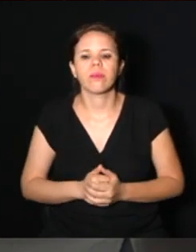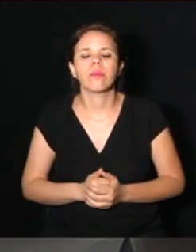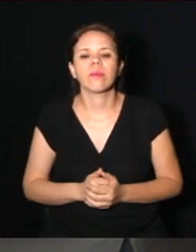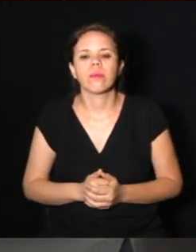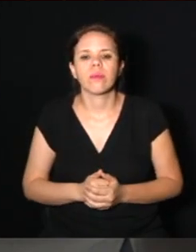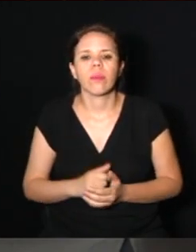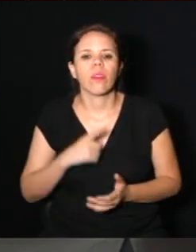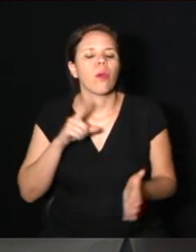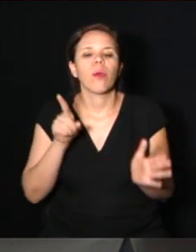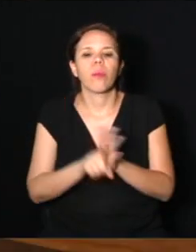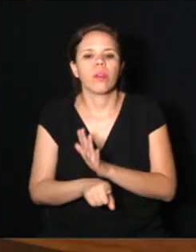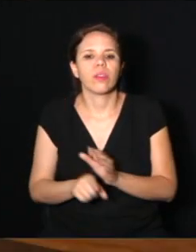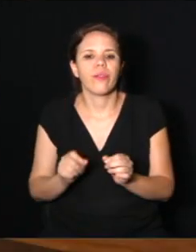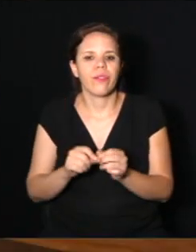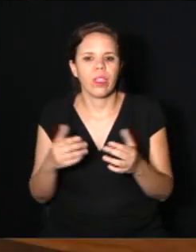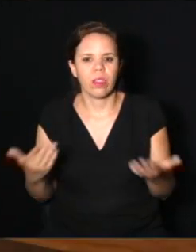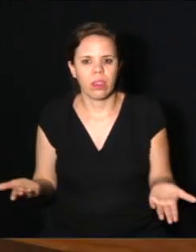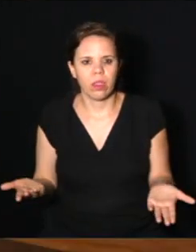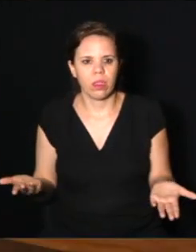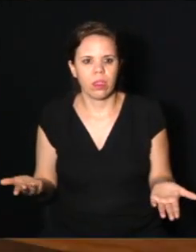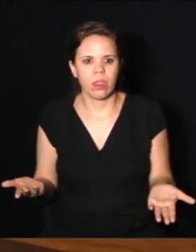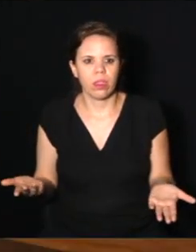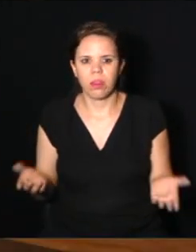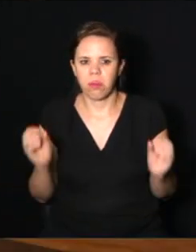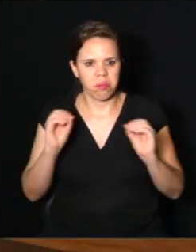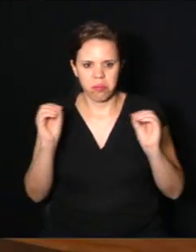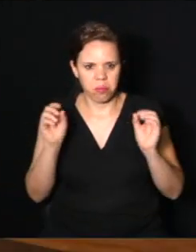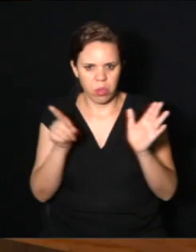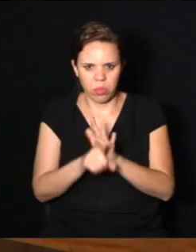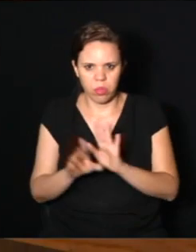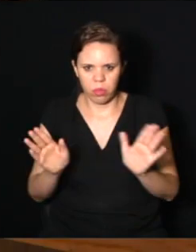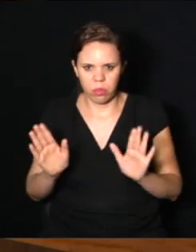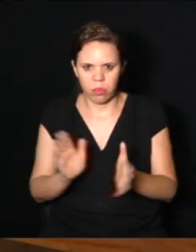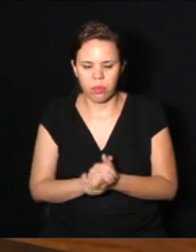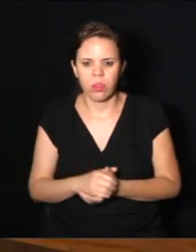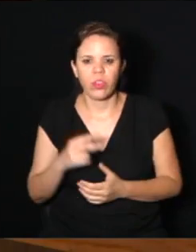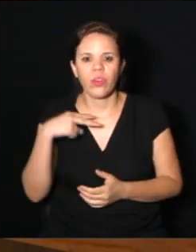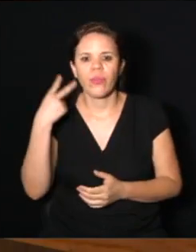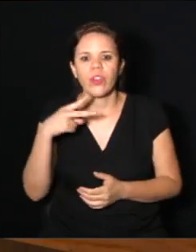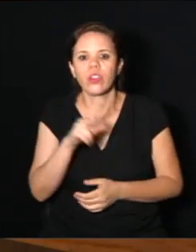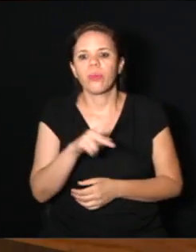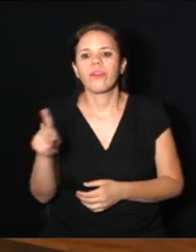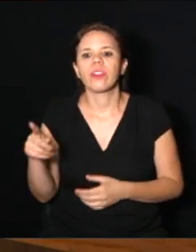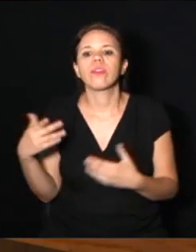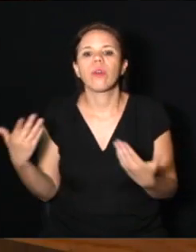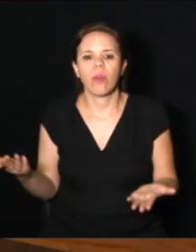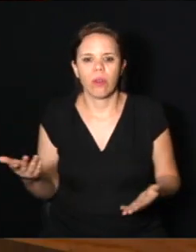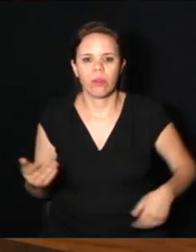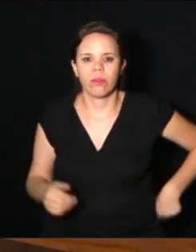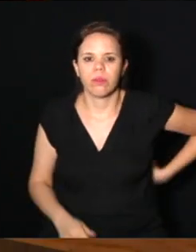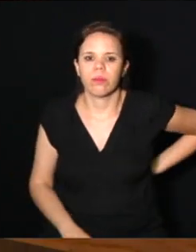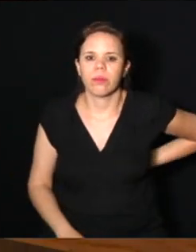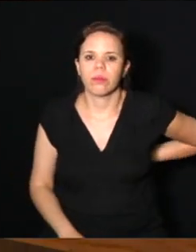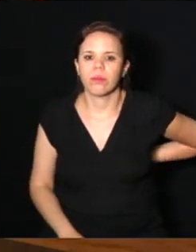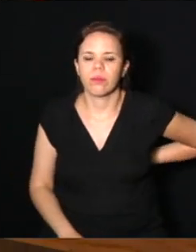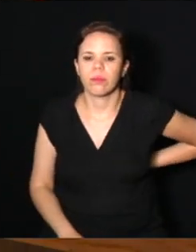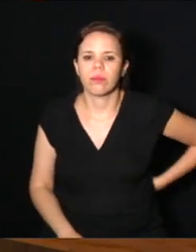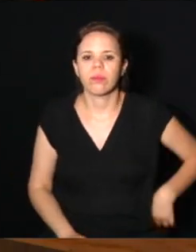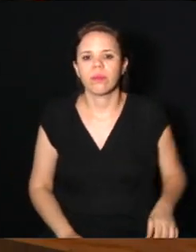Tem alguma pergunta a ser feita, alguma coisa para os não, do CRP? Não? Tranquilo. Vereador professor Alberto.